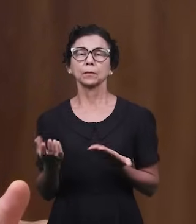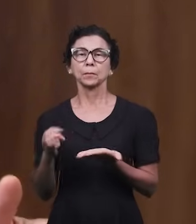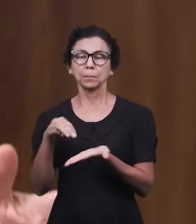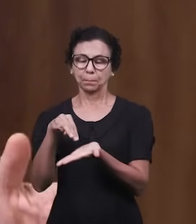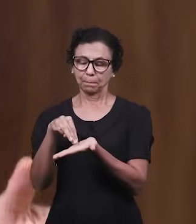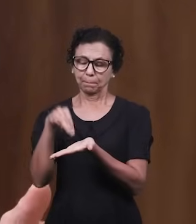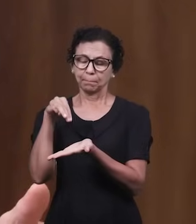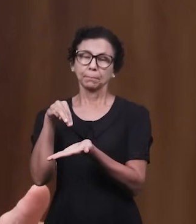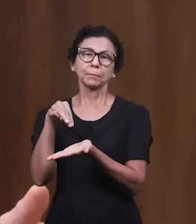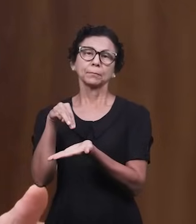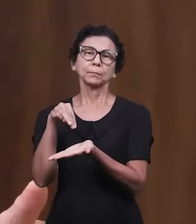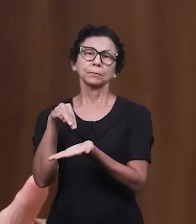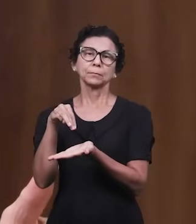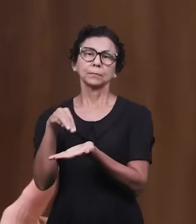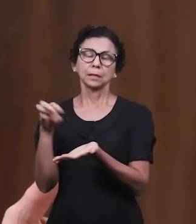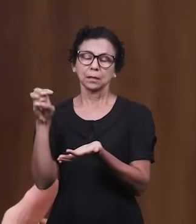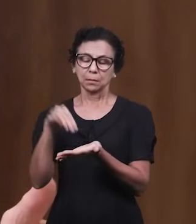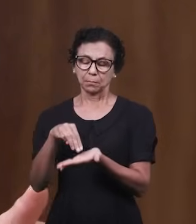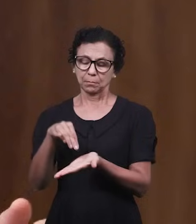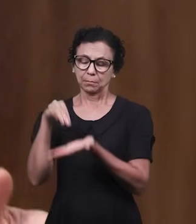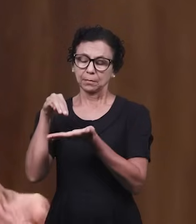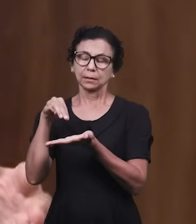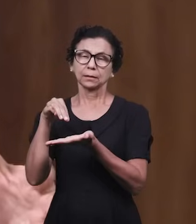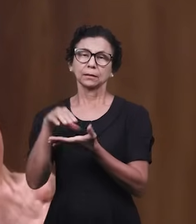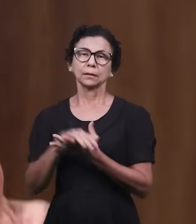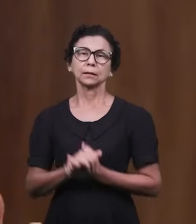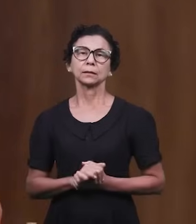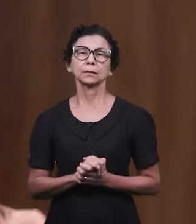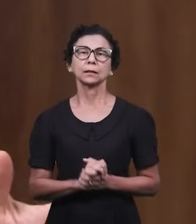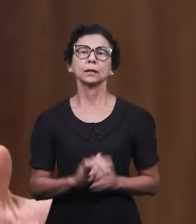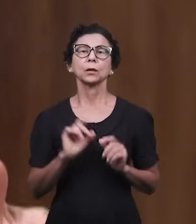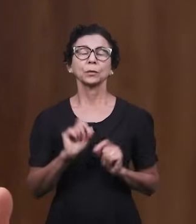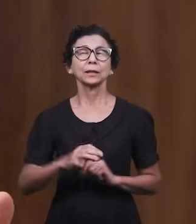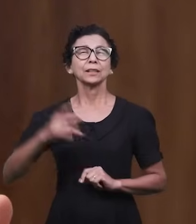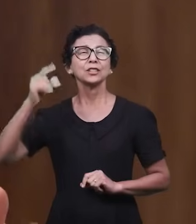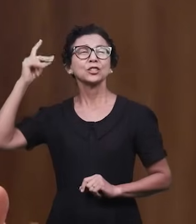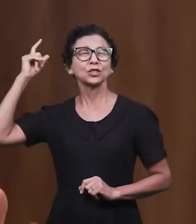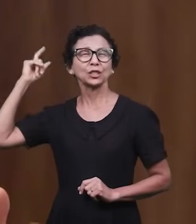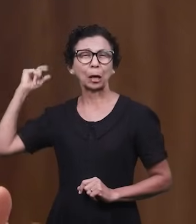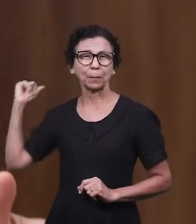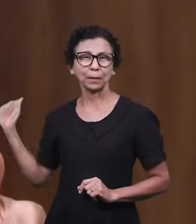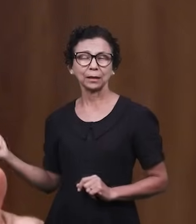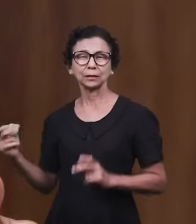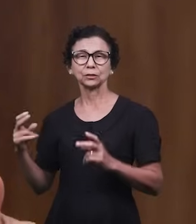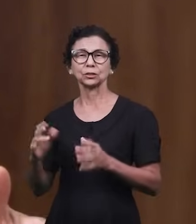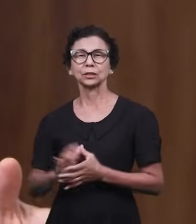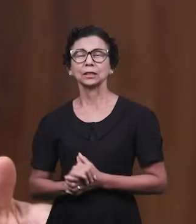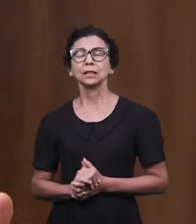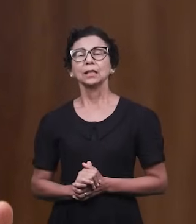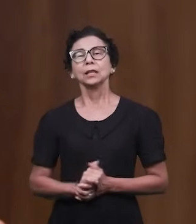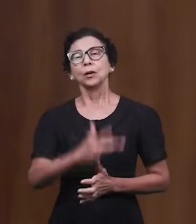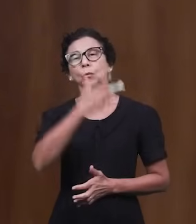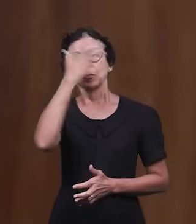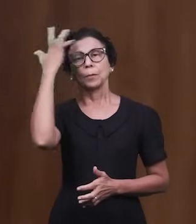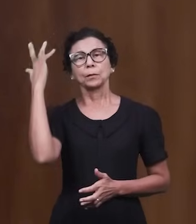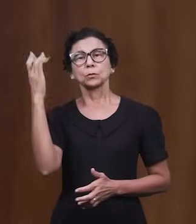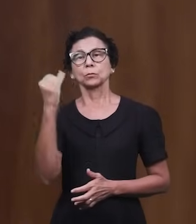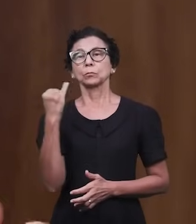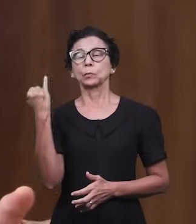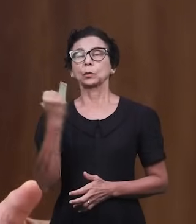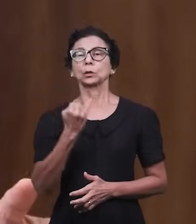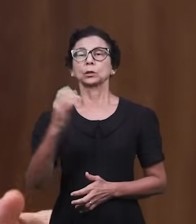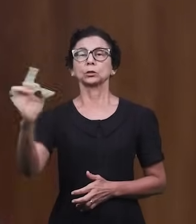Maranata, uma expressão que era usada quando se esperava, como se aguardava a chegada de uma figura